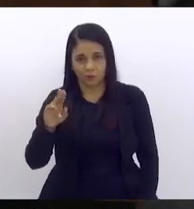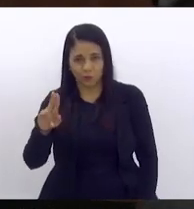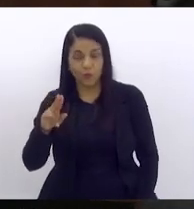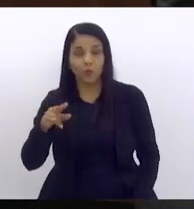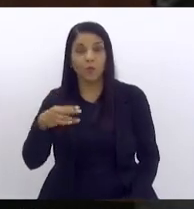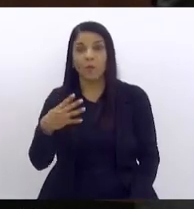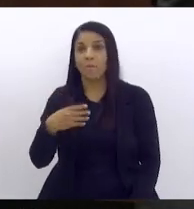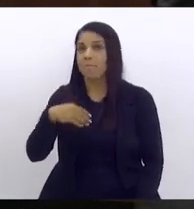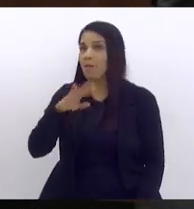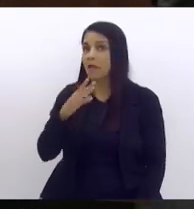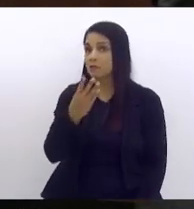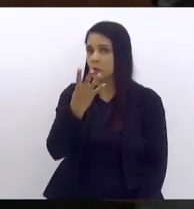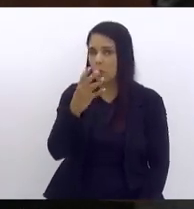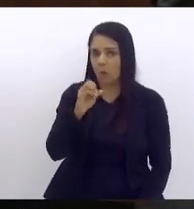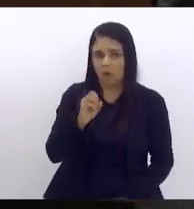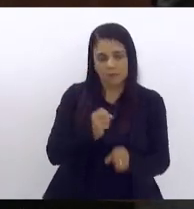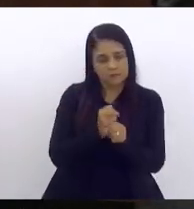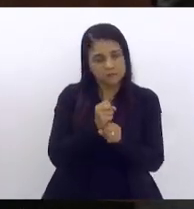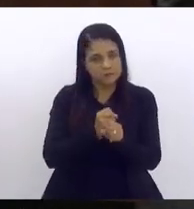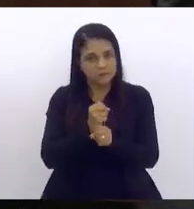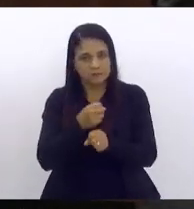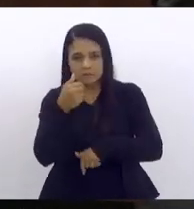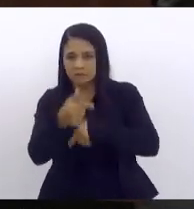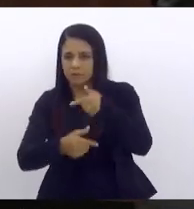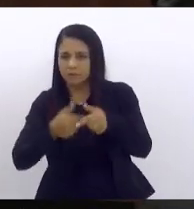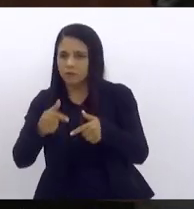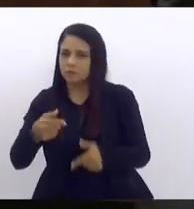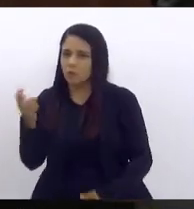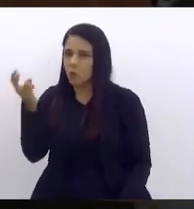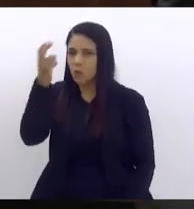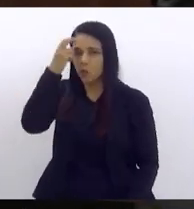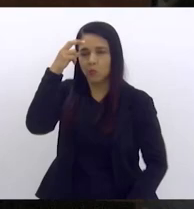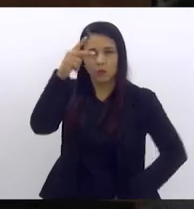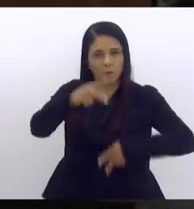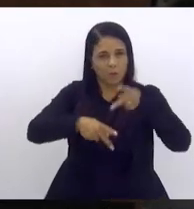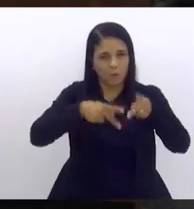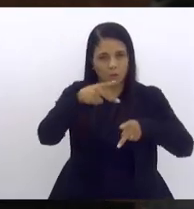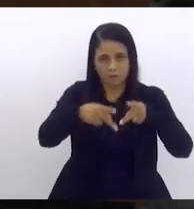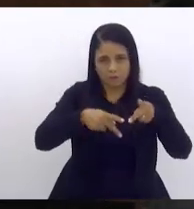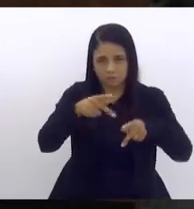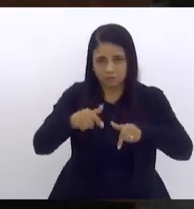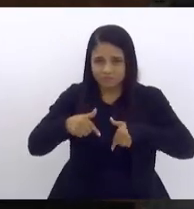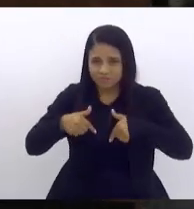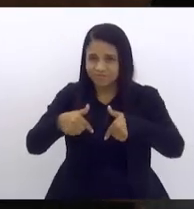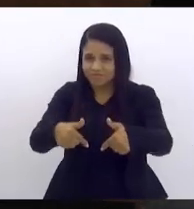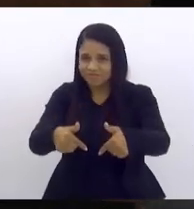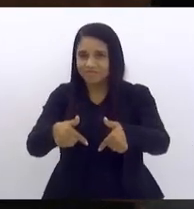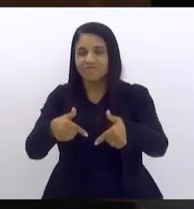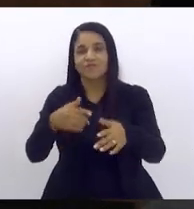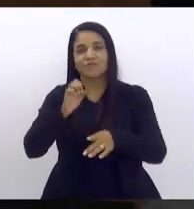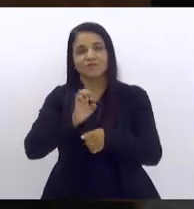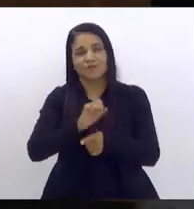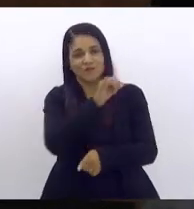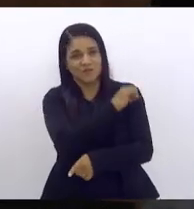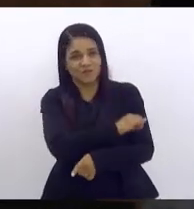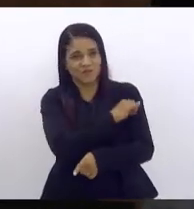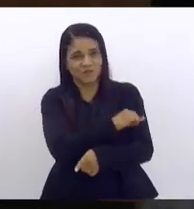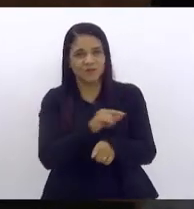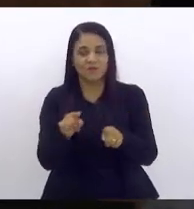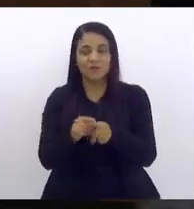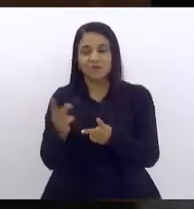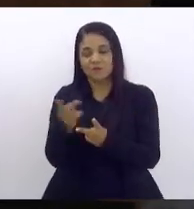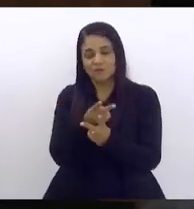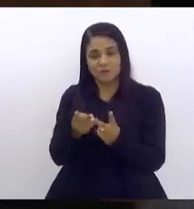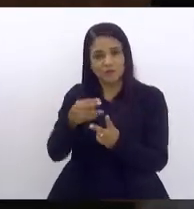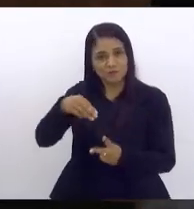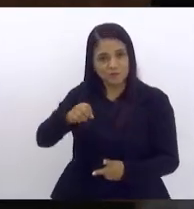anos, deputado doutor Serginho, a serviço da cultura popular no nosso estado. Então, tanto o mestre Nonô quanto o mestre